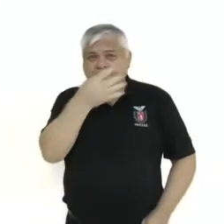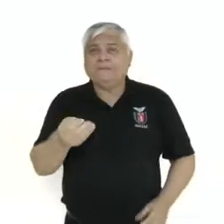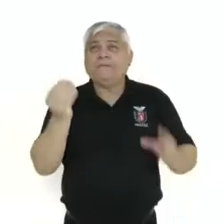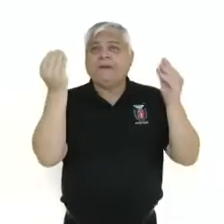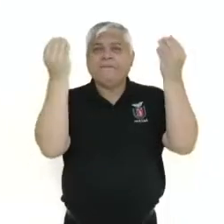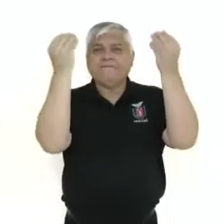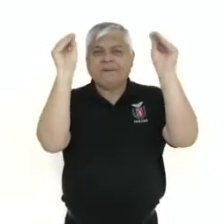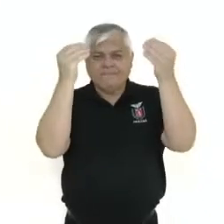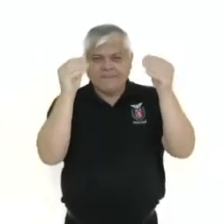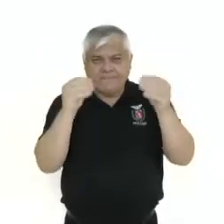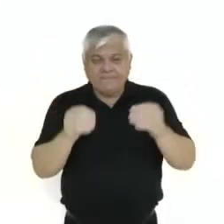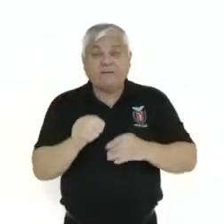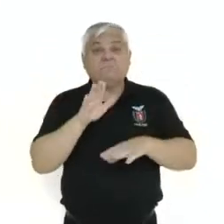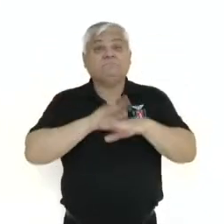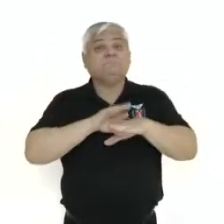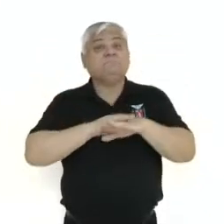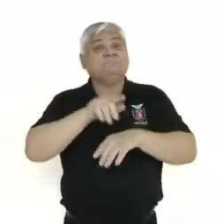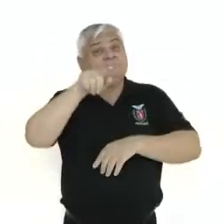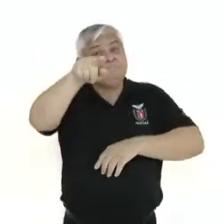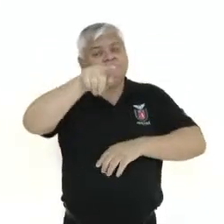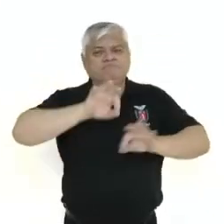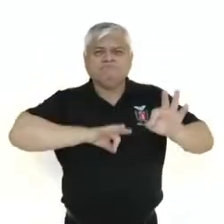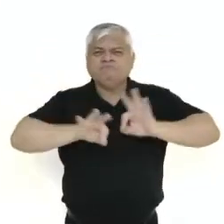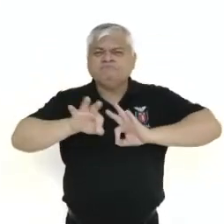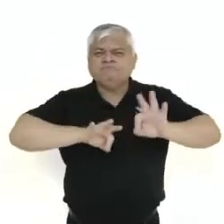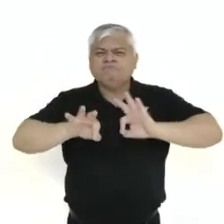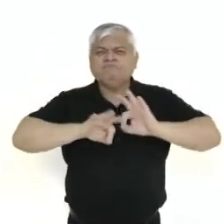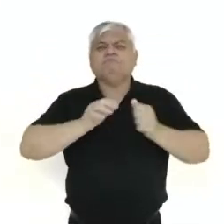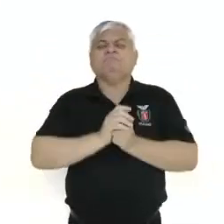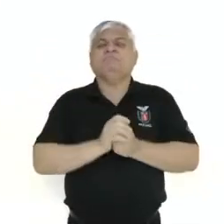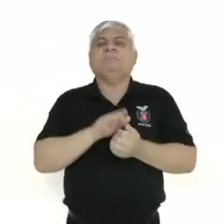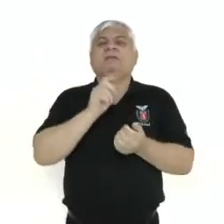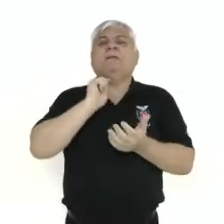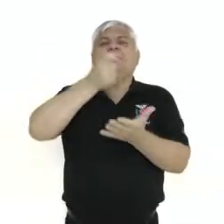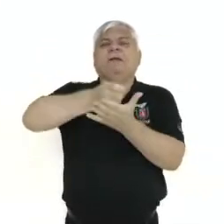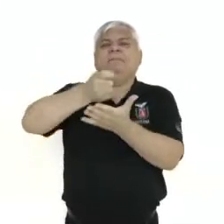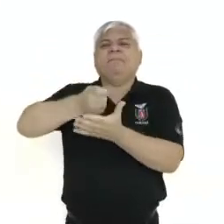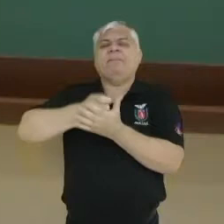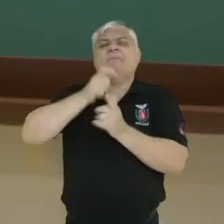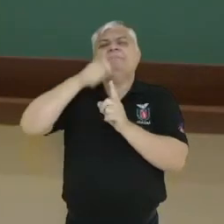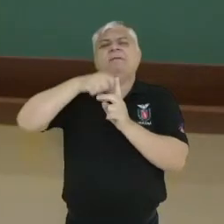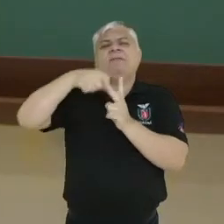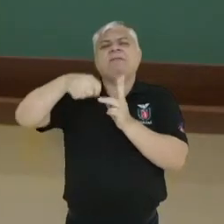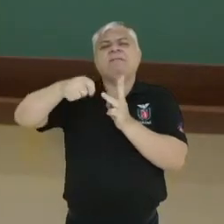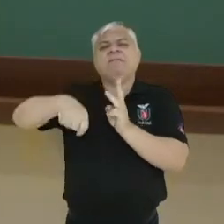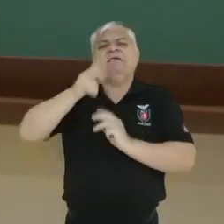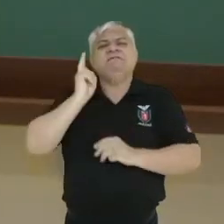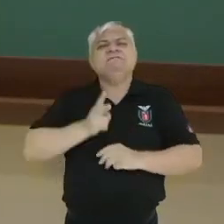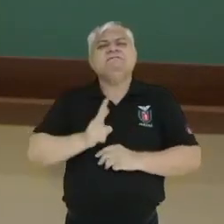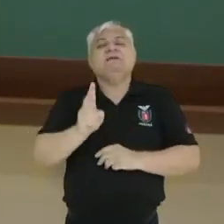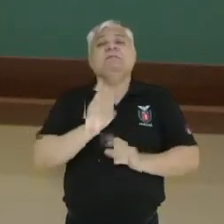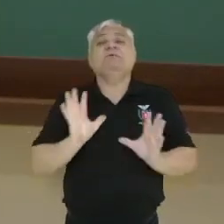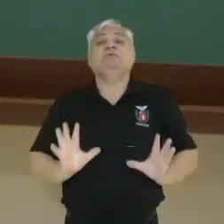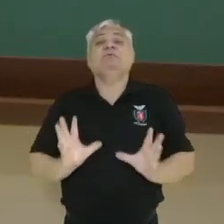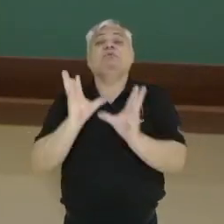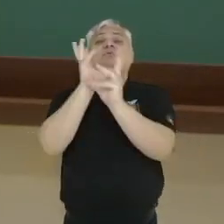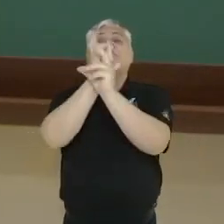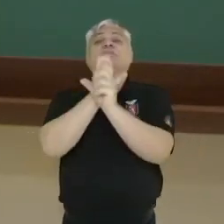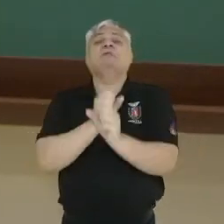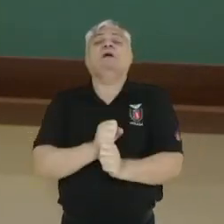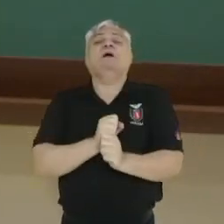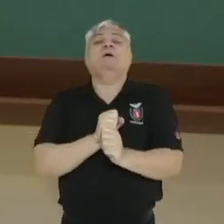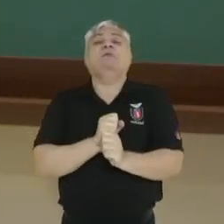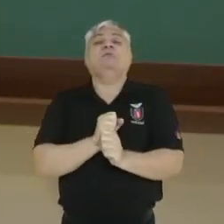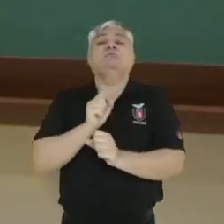planilha, já pensando quais são as despesas fixas e variáveis, e me diga qual é o total de